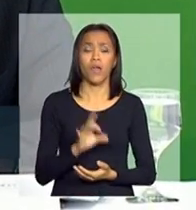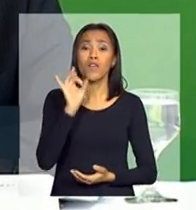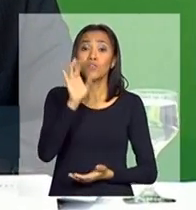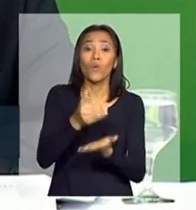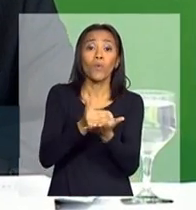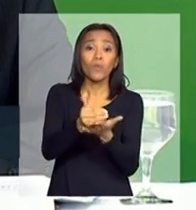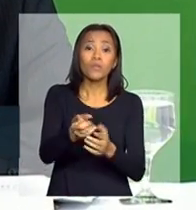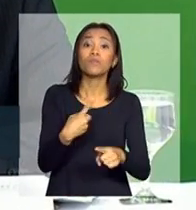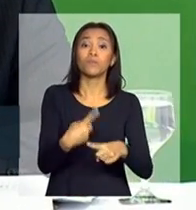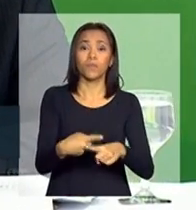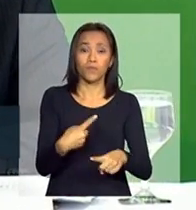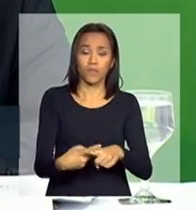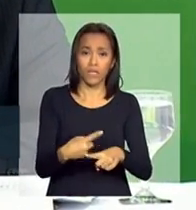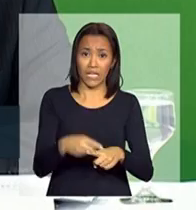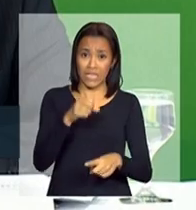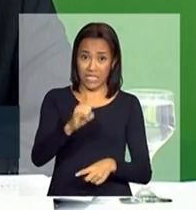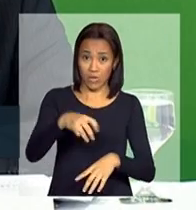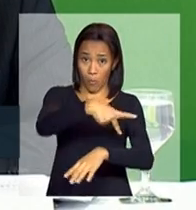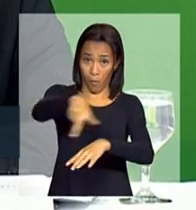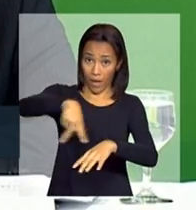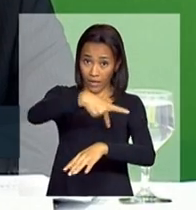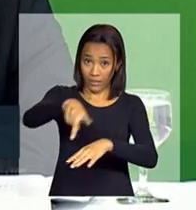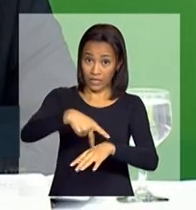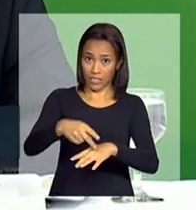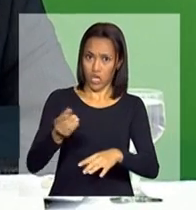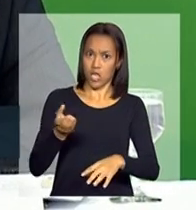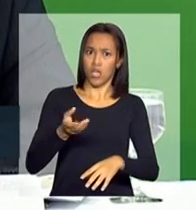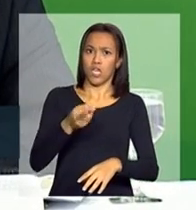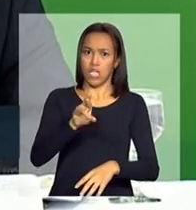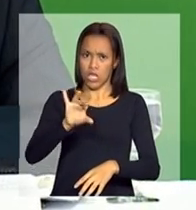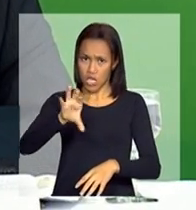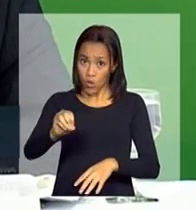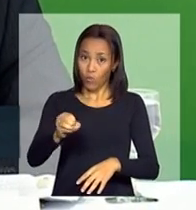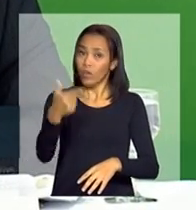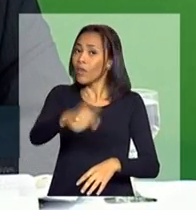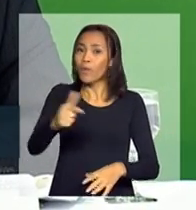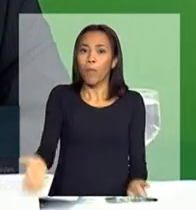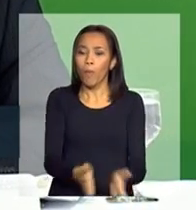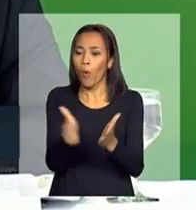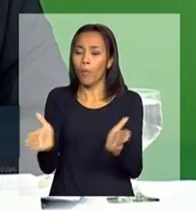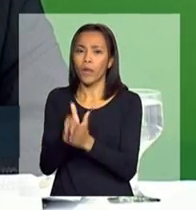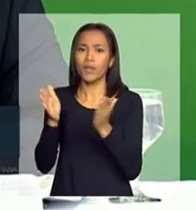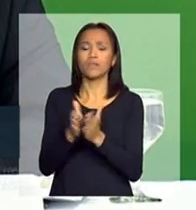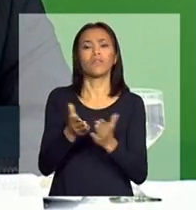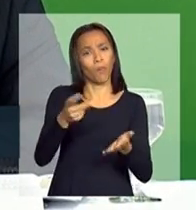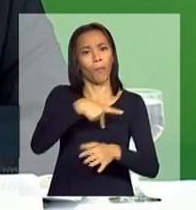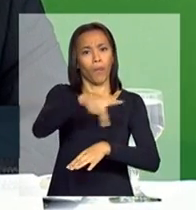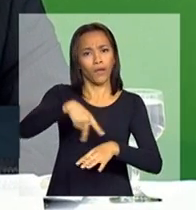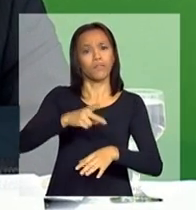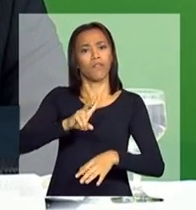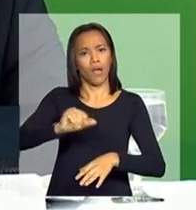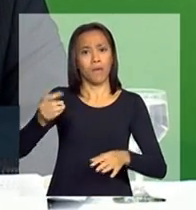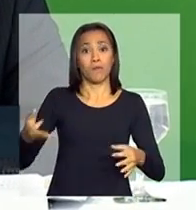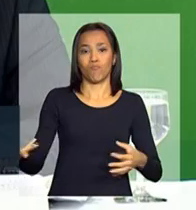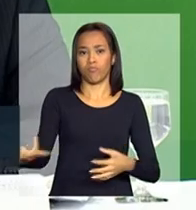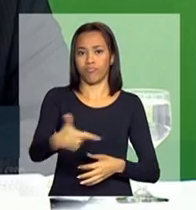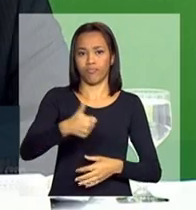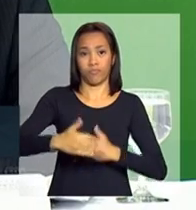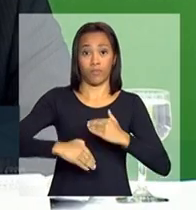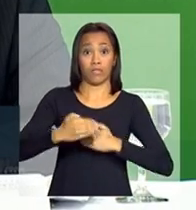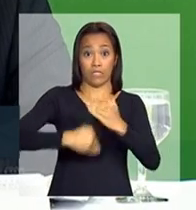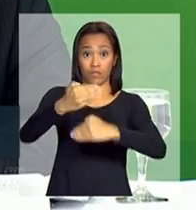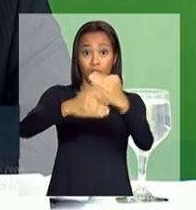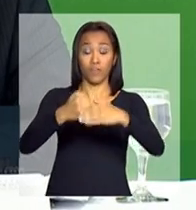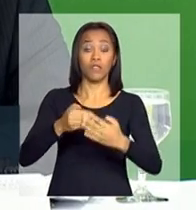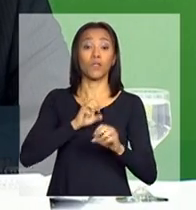Começo porque se um país rico é um país sem pobreza um país só será plenamente desenvolvido se tiver educação universal e